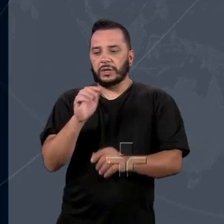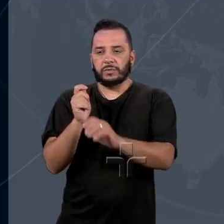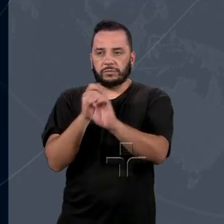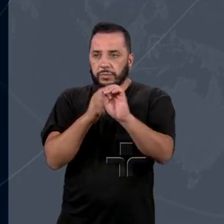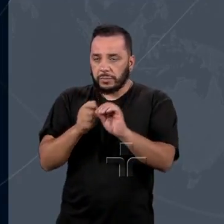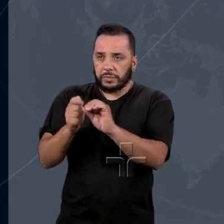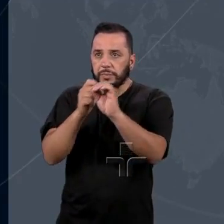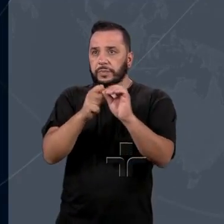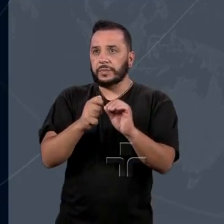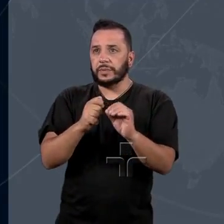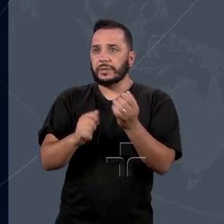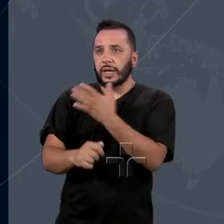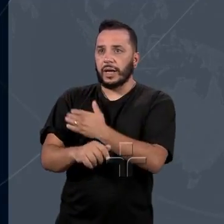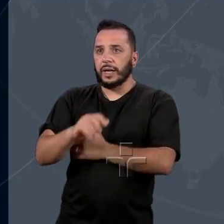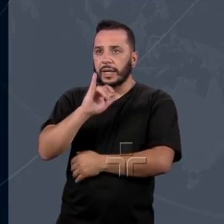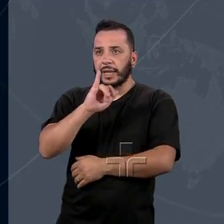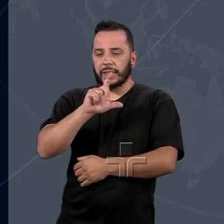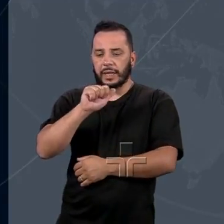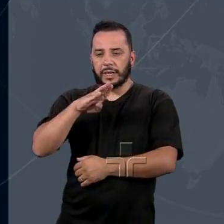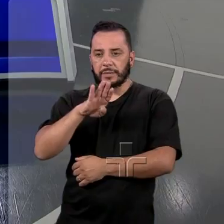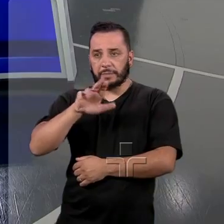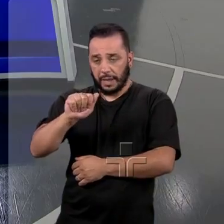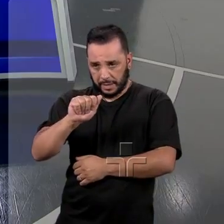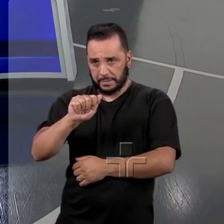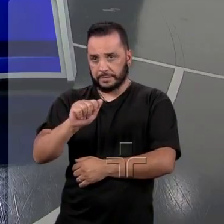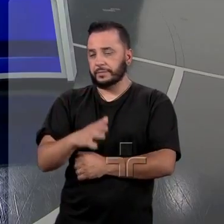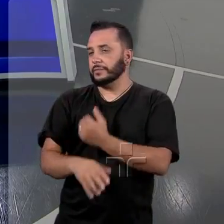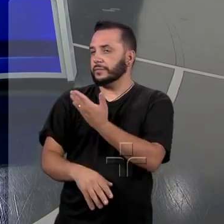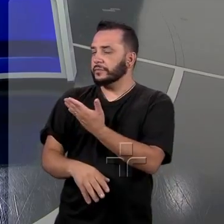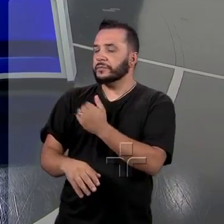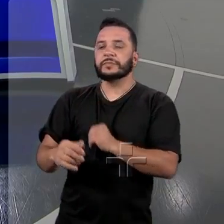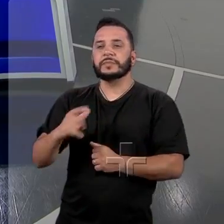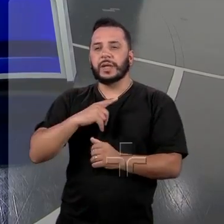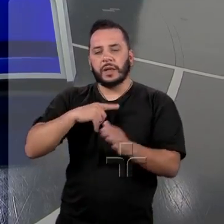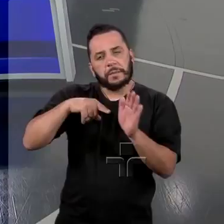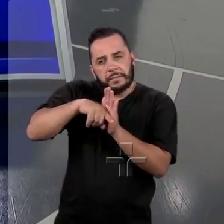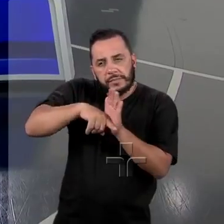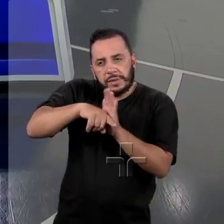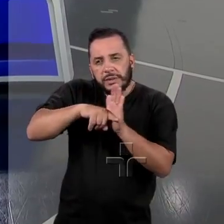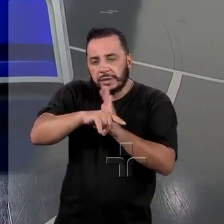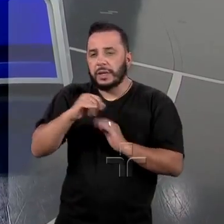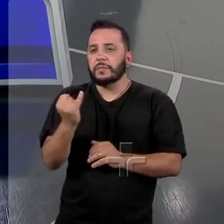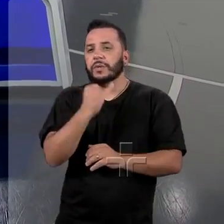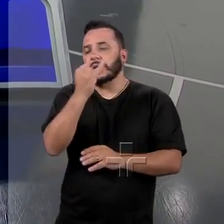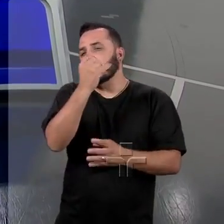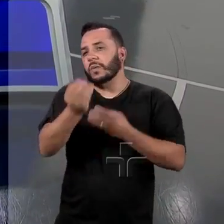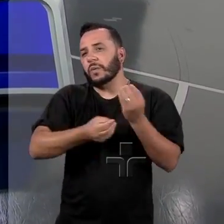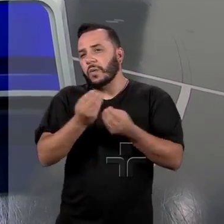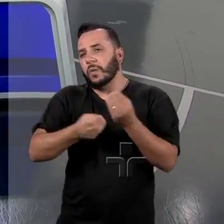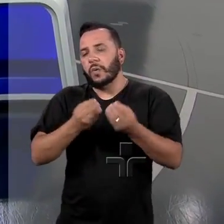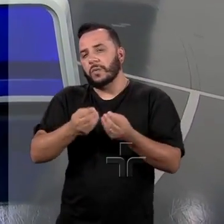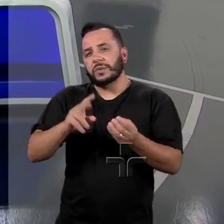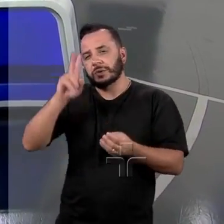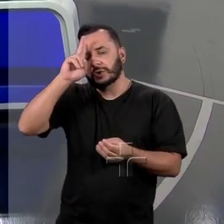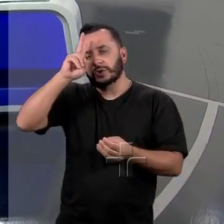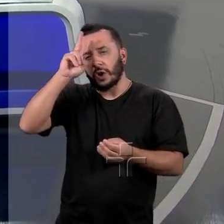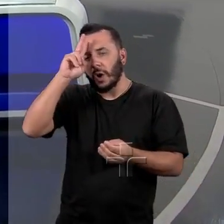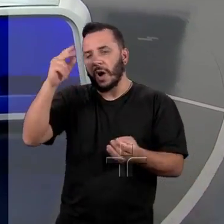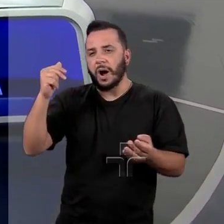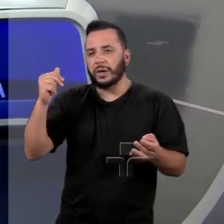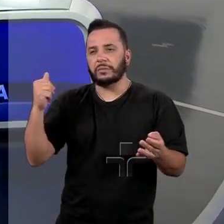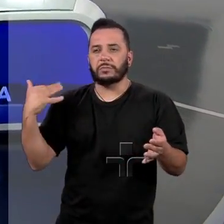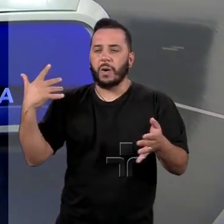Isso. Ilamba. Exatamente. Então, ela faz um estudo, uma pesquisa muito profunda, muito importante, do como foi essa estruturação